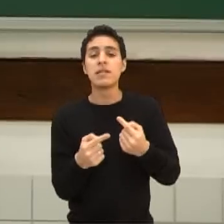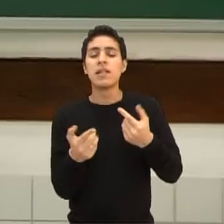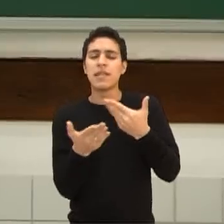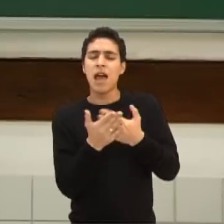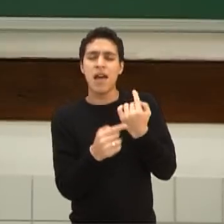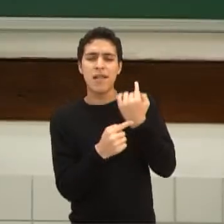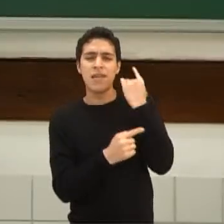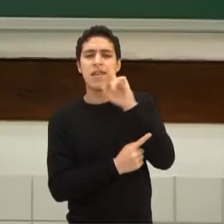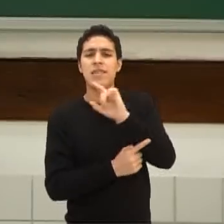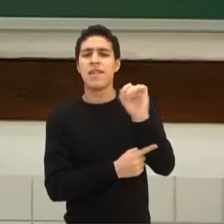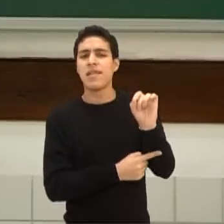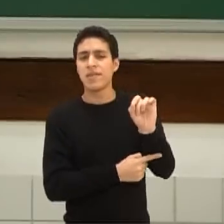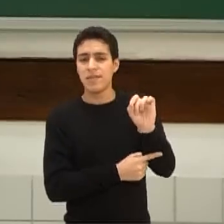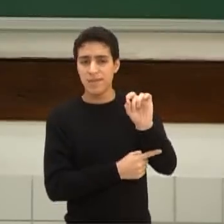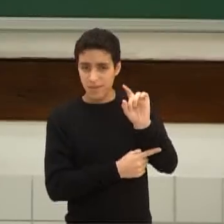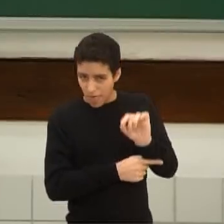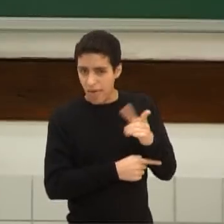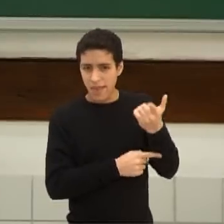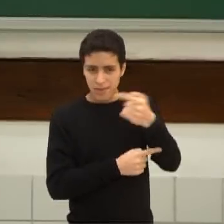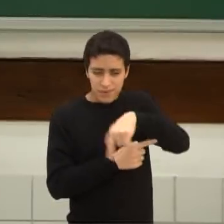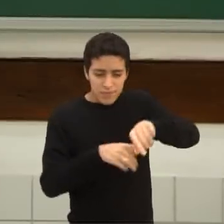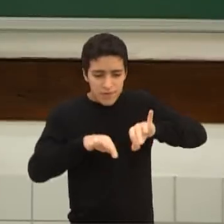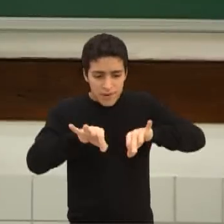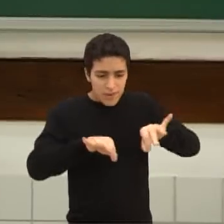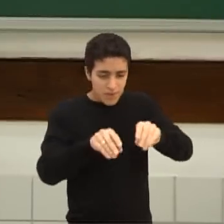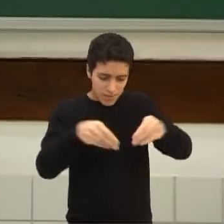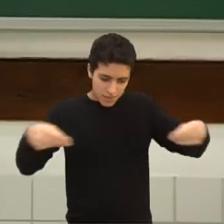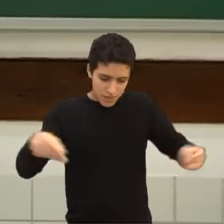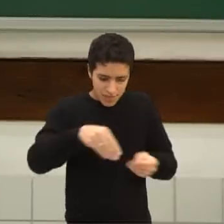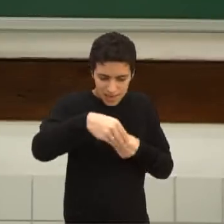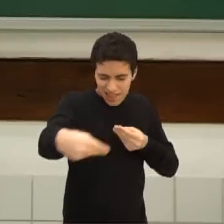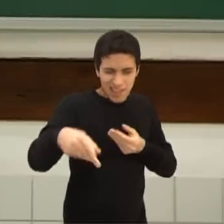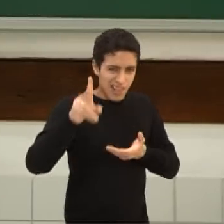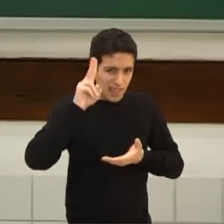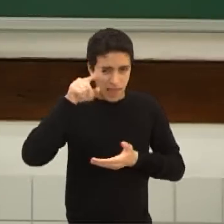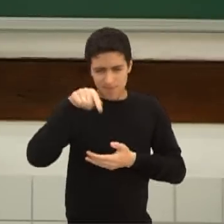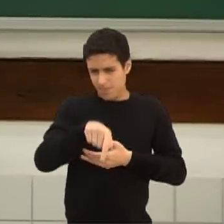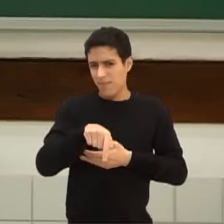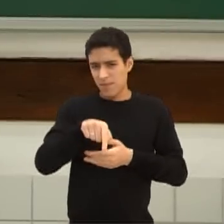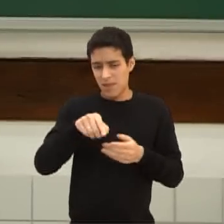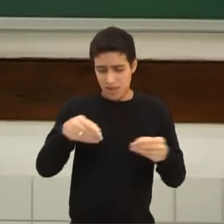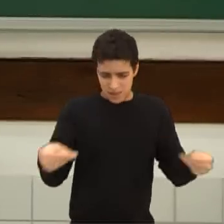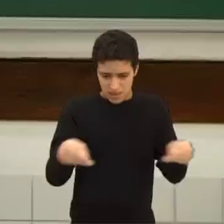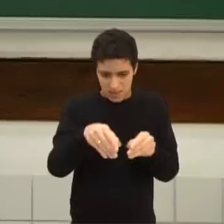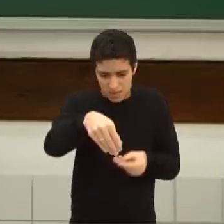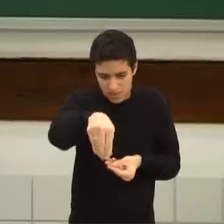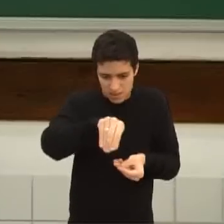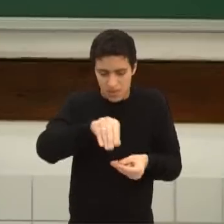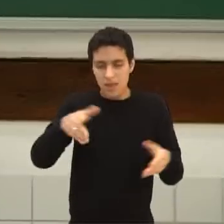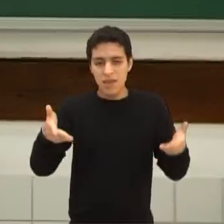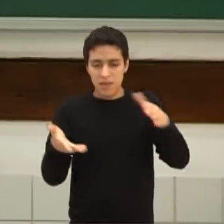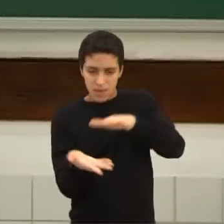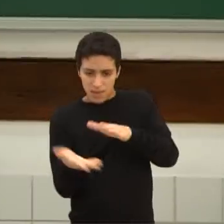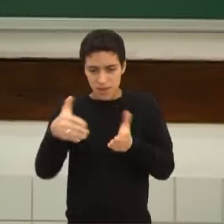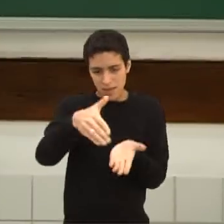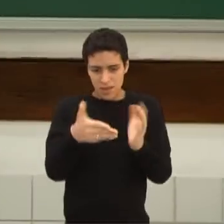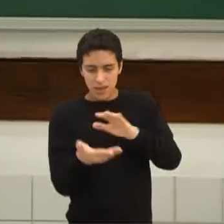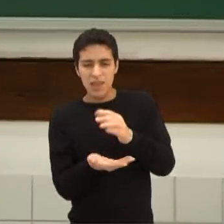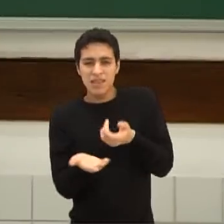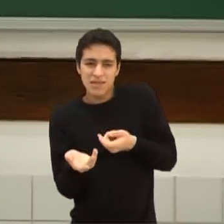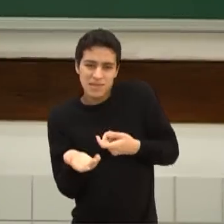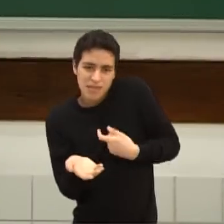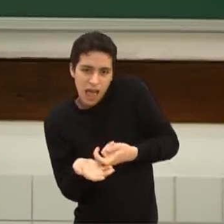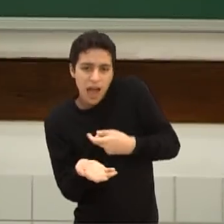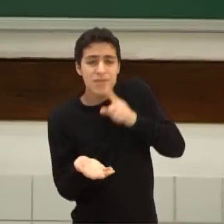vocês fizeram a planificação de um cubo. E o cubo é o dado. O dado é um cubo, então basta vocês